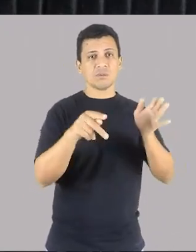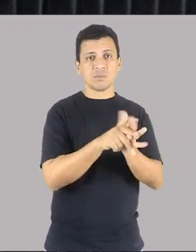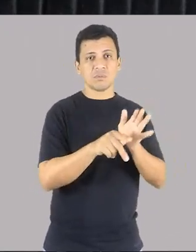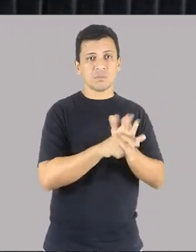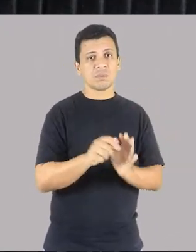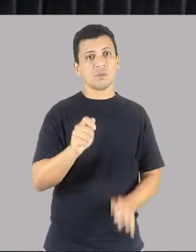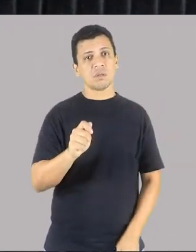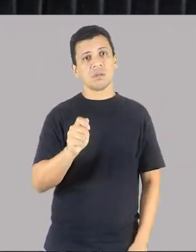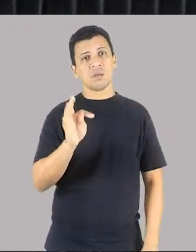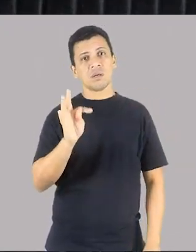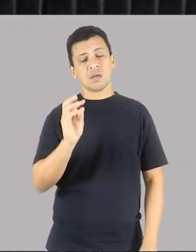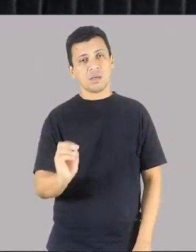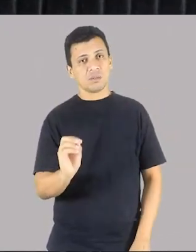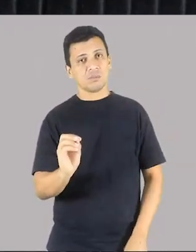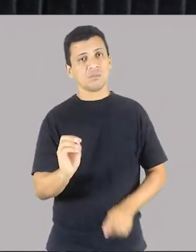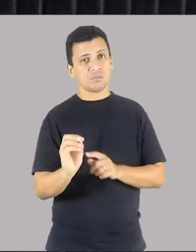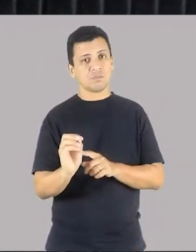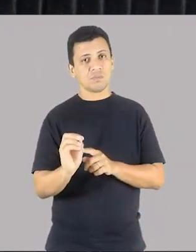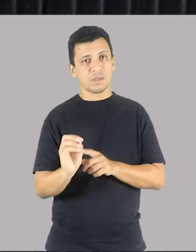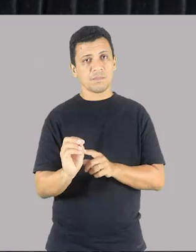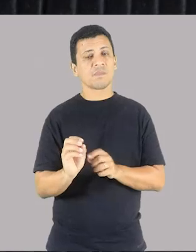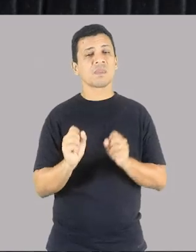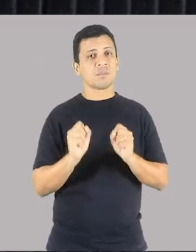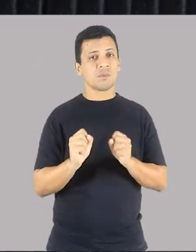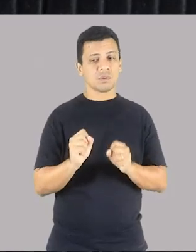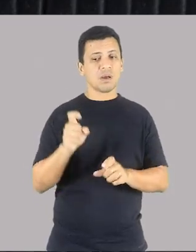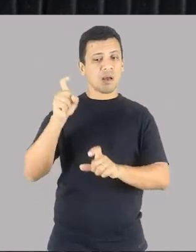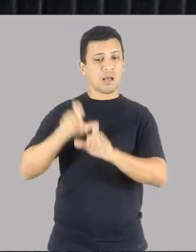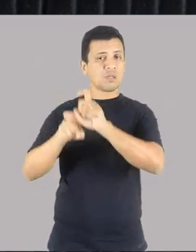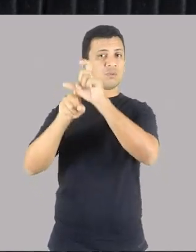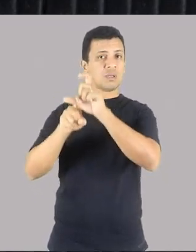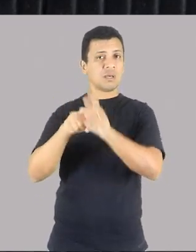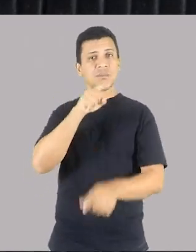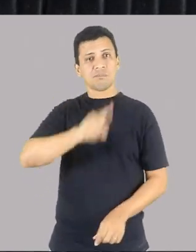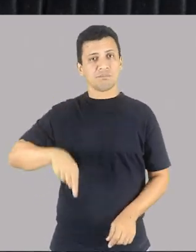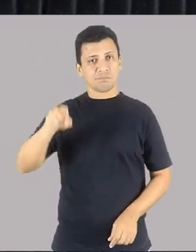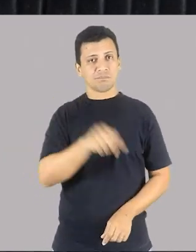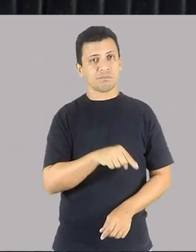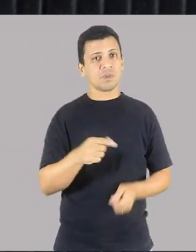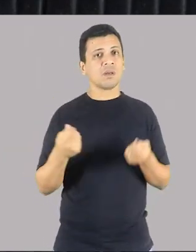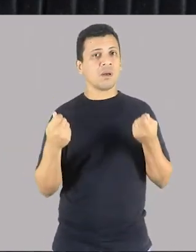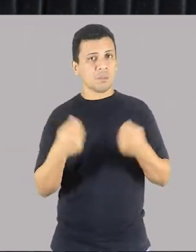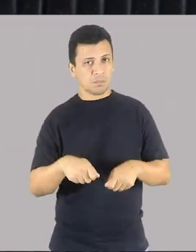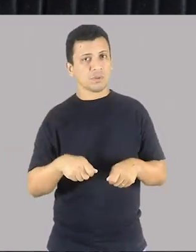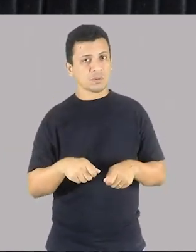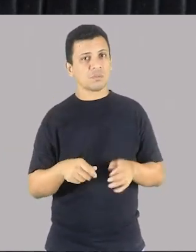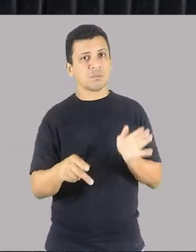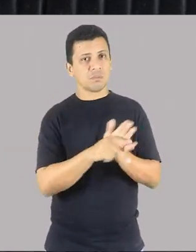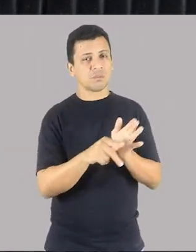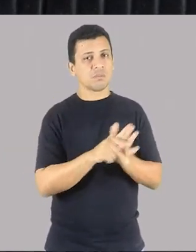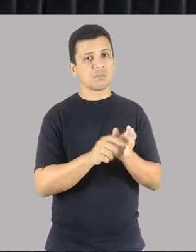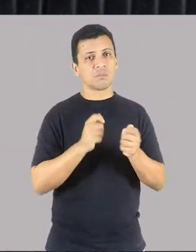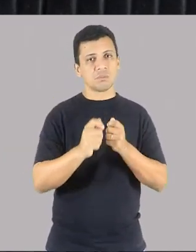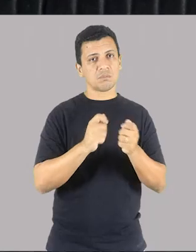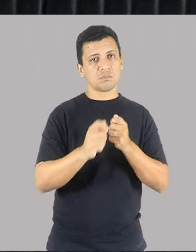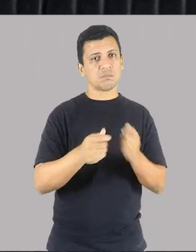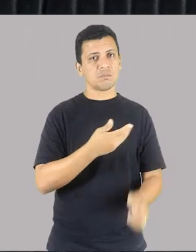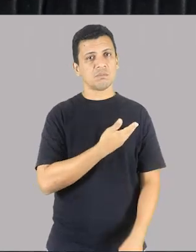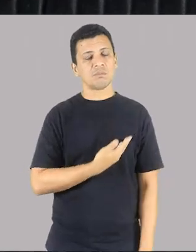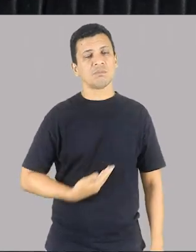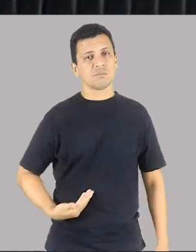seus atos, anular os seus atos, sem que haja necessidade, por exemplo, de uma decisão judicial que determine isso. Essa